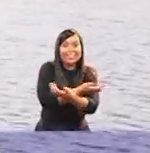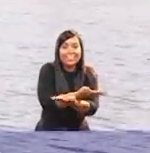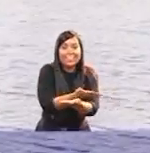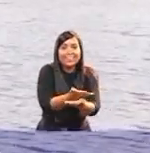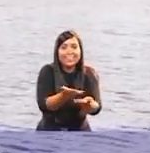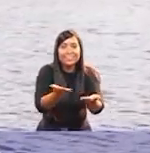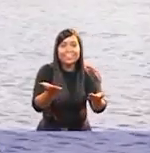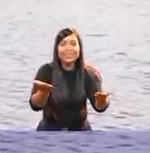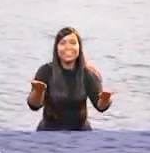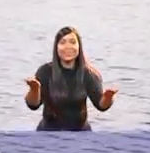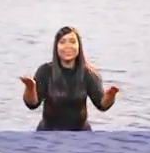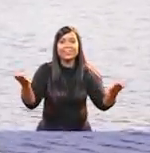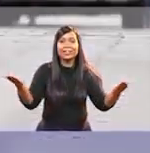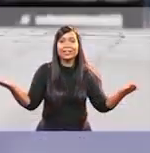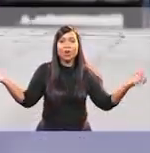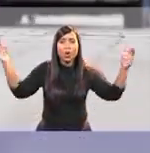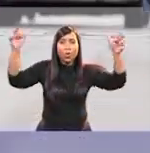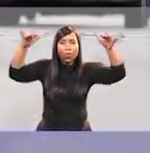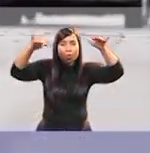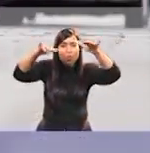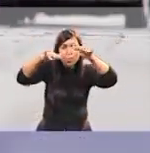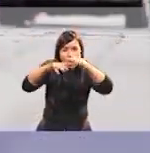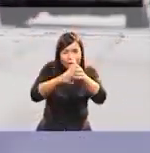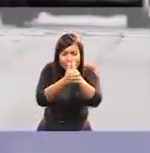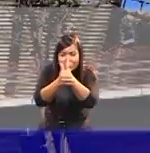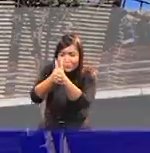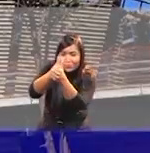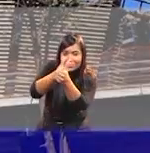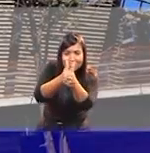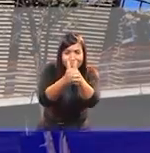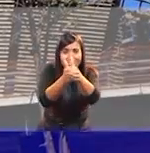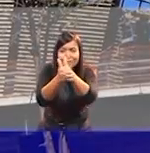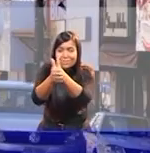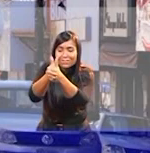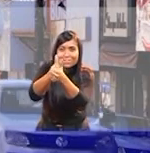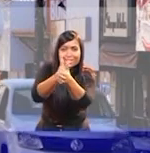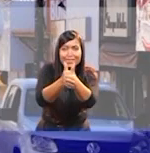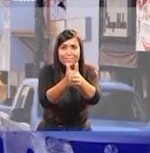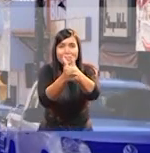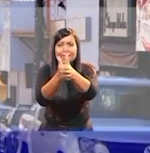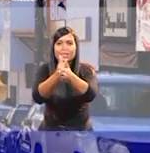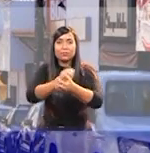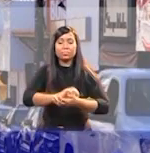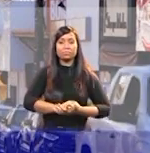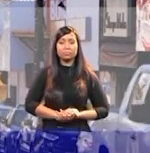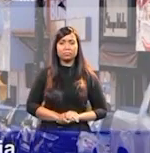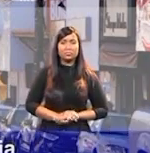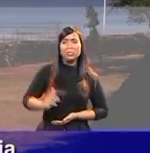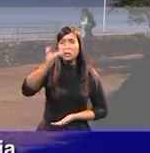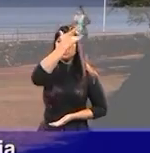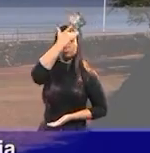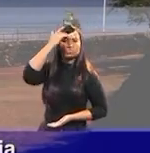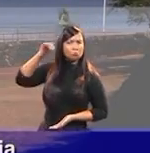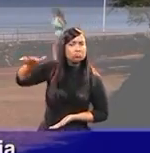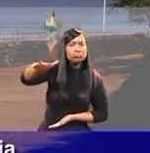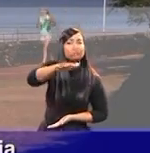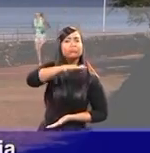do Rio Preto, tua marcha, tua fé,